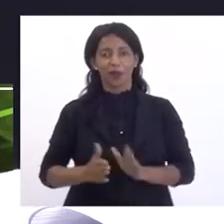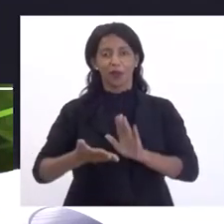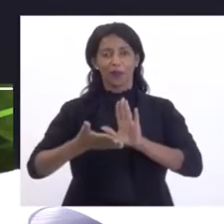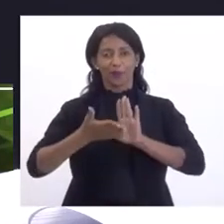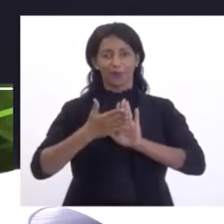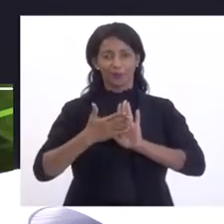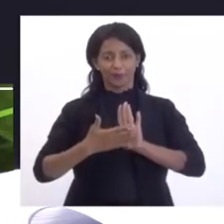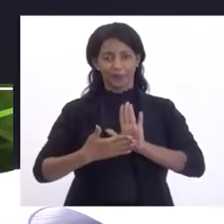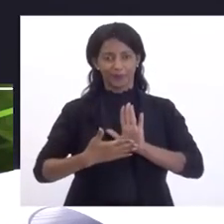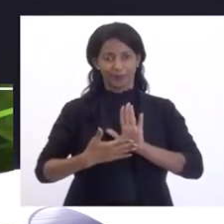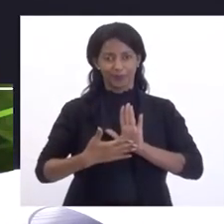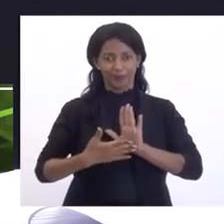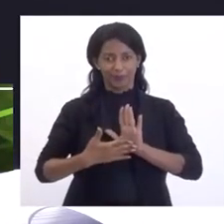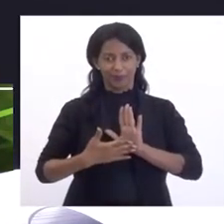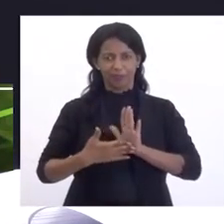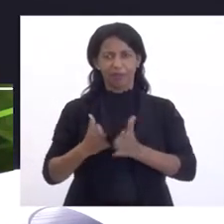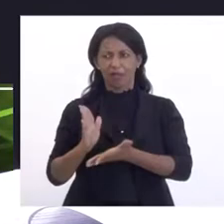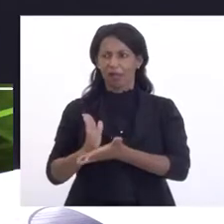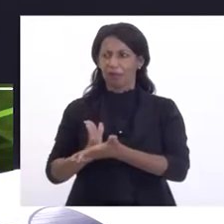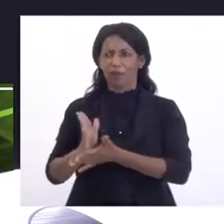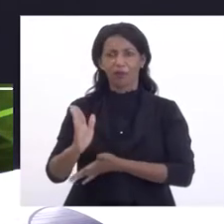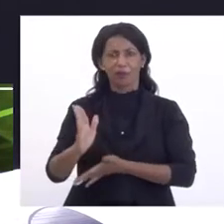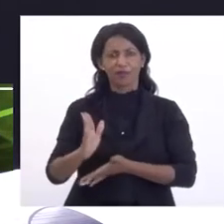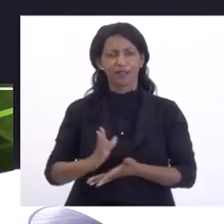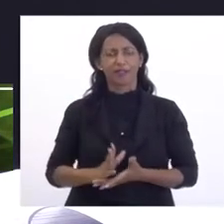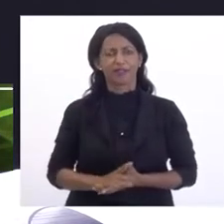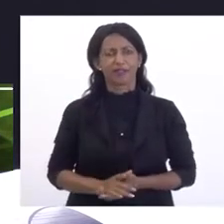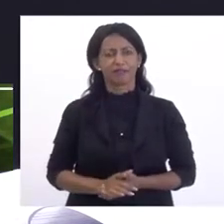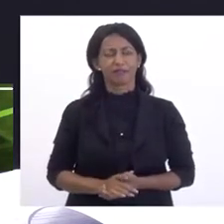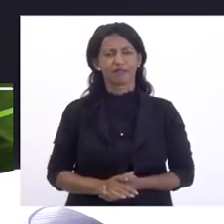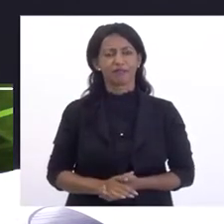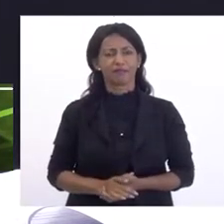Comparecer pela aprovação.